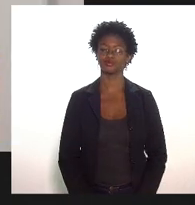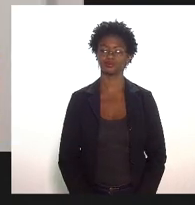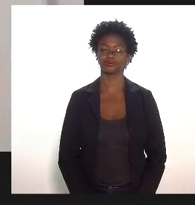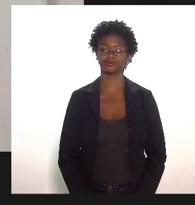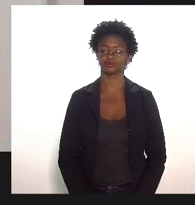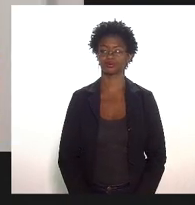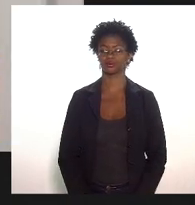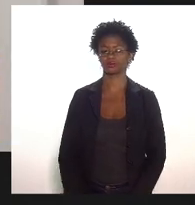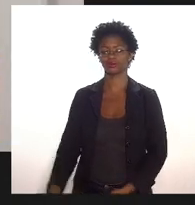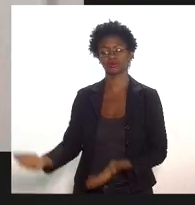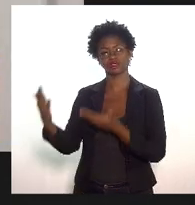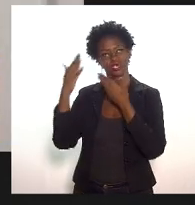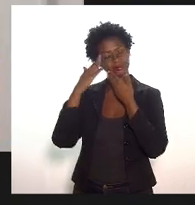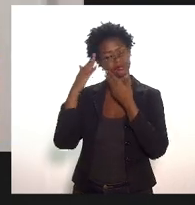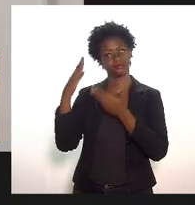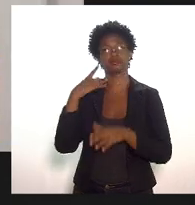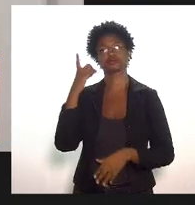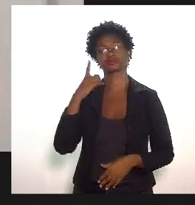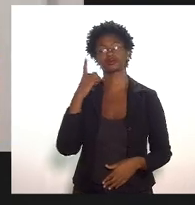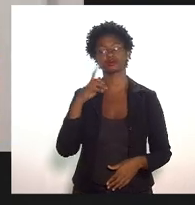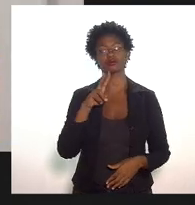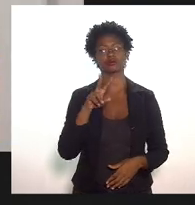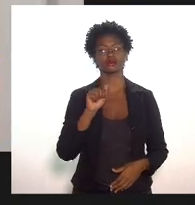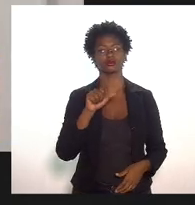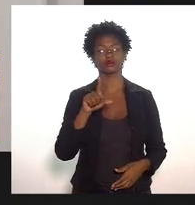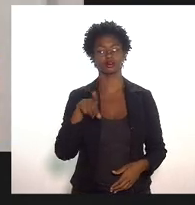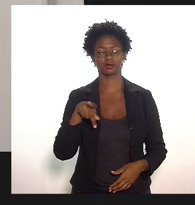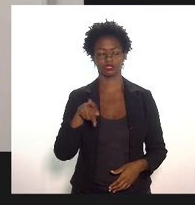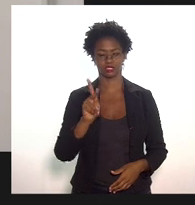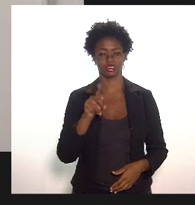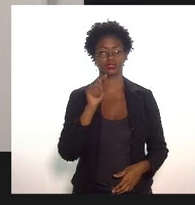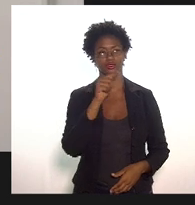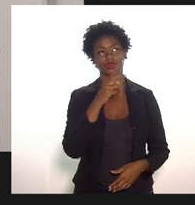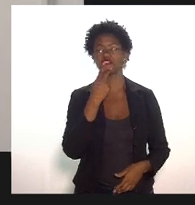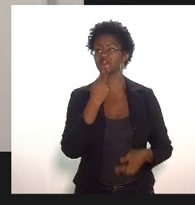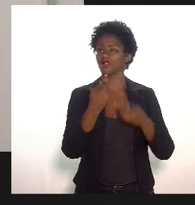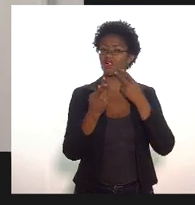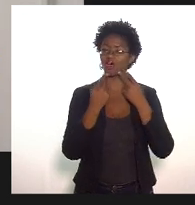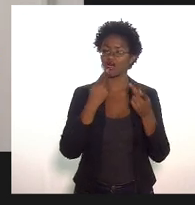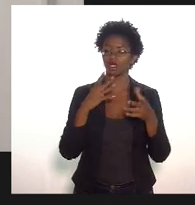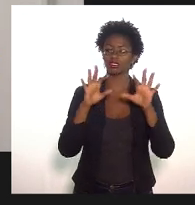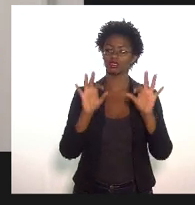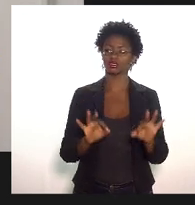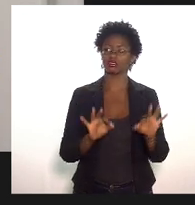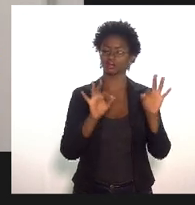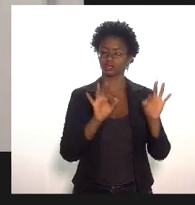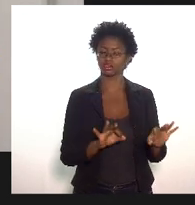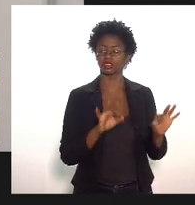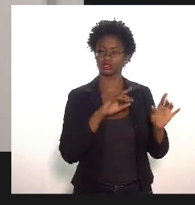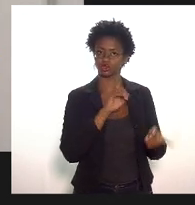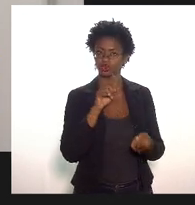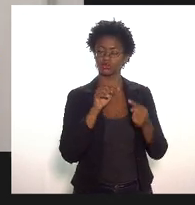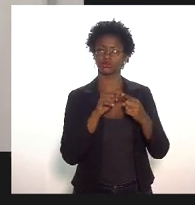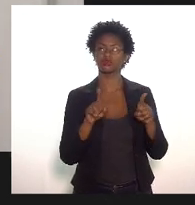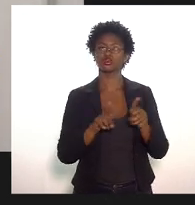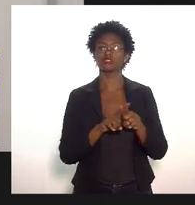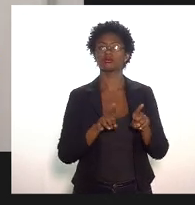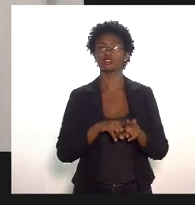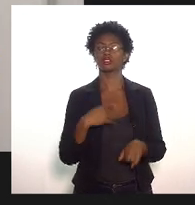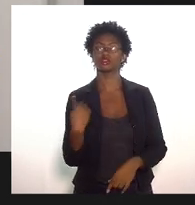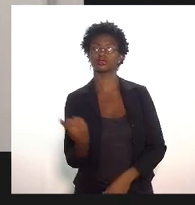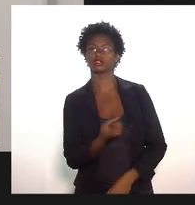Obrigado, deputado Valdec, as suas ponderações certamente refletem também as